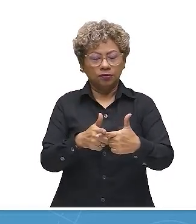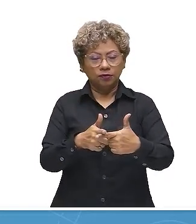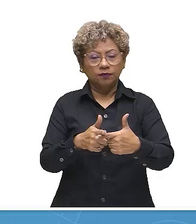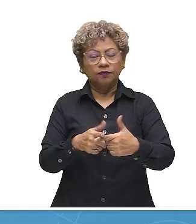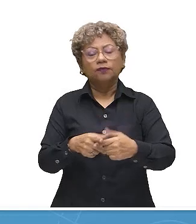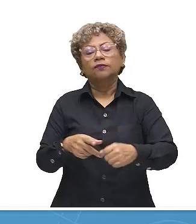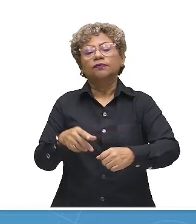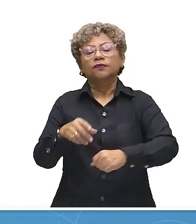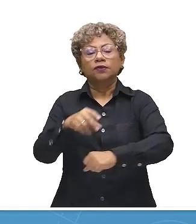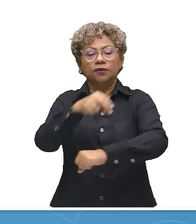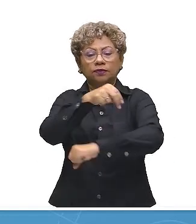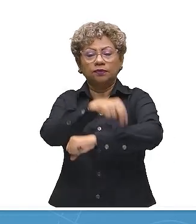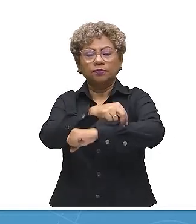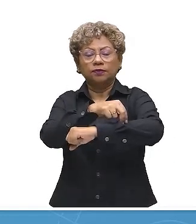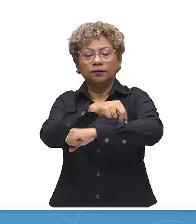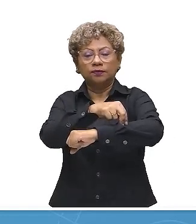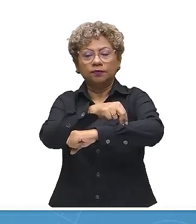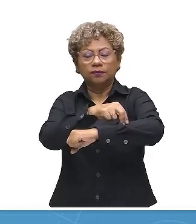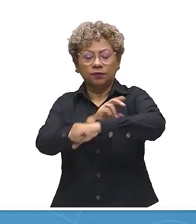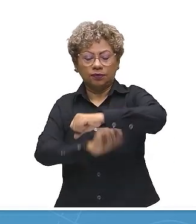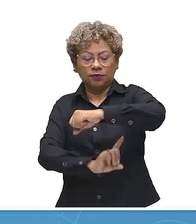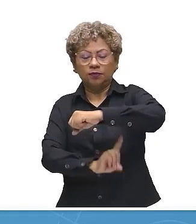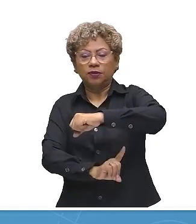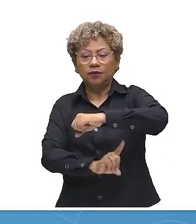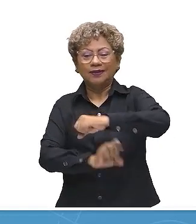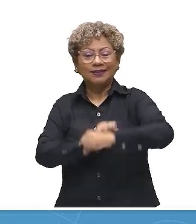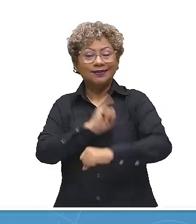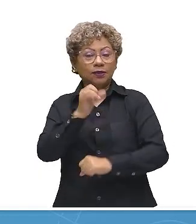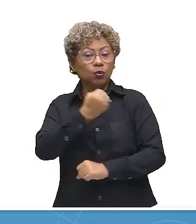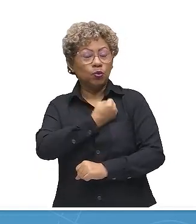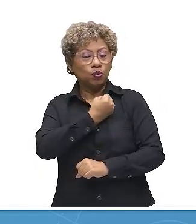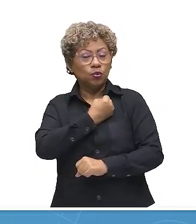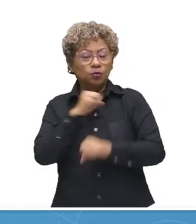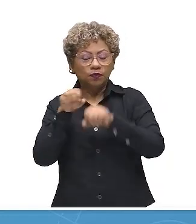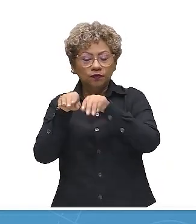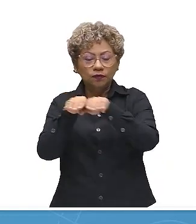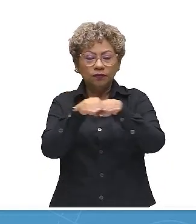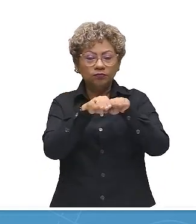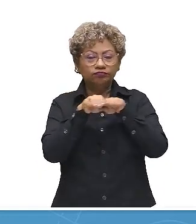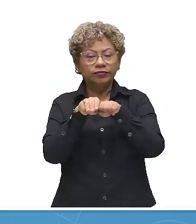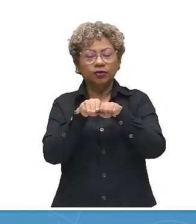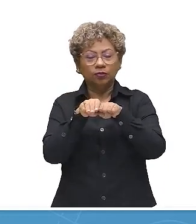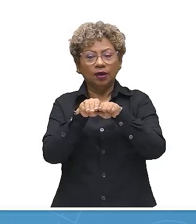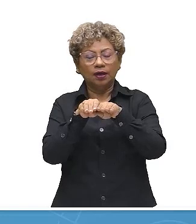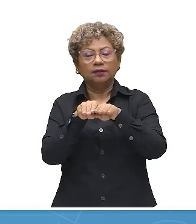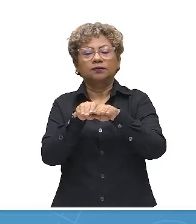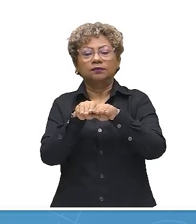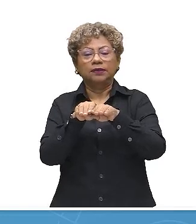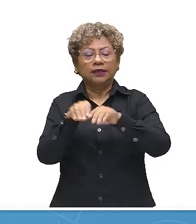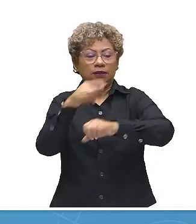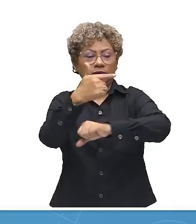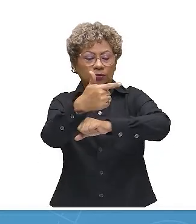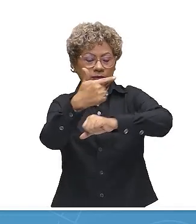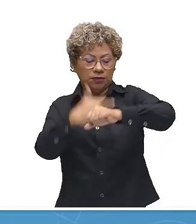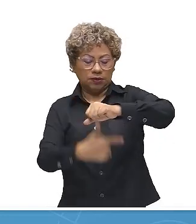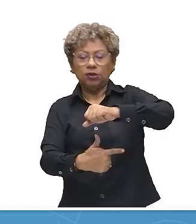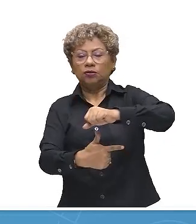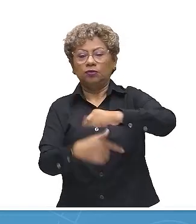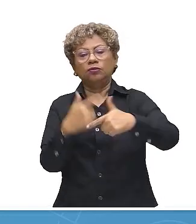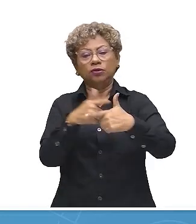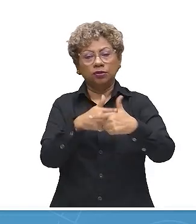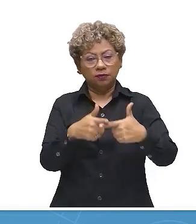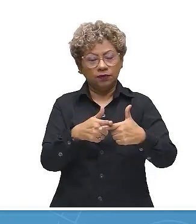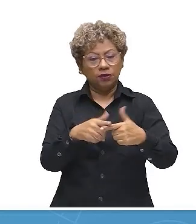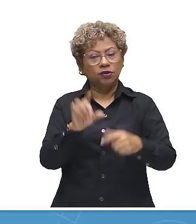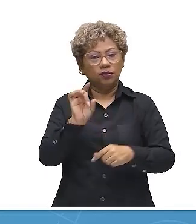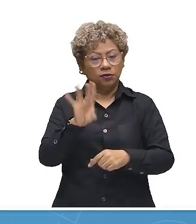e o denominador por um mesmo número quando eu estou simplificando uma fração. Não posso dividir o numerador por um número